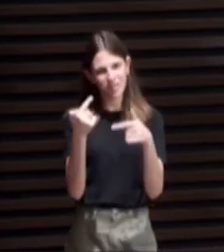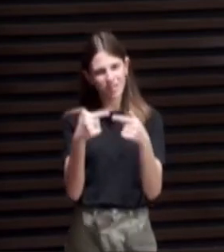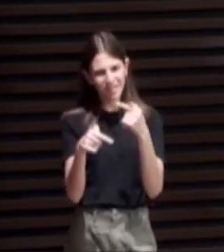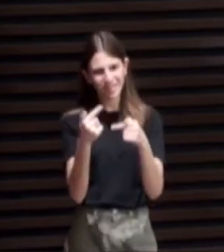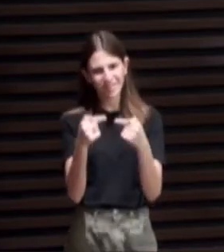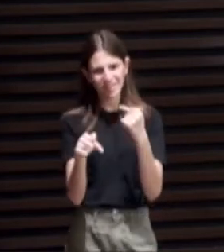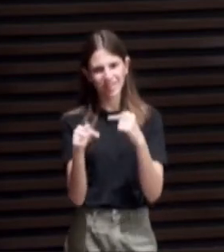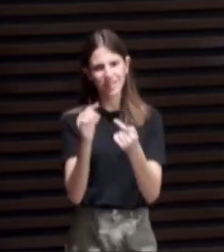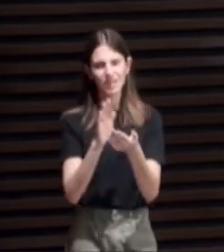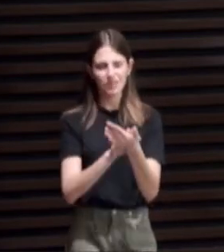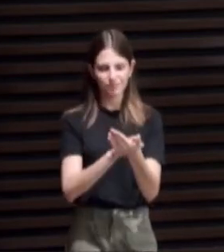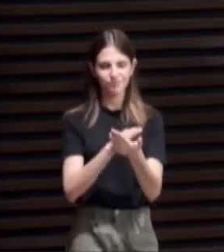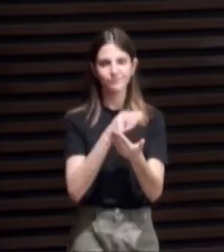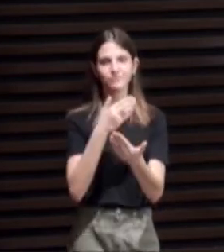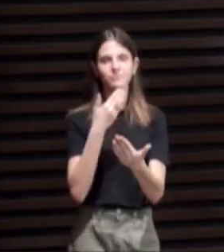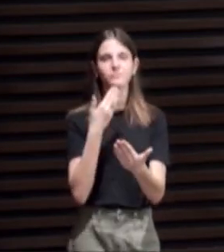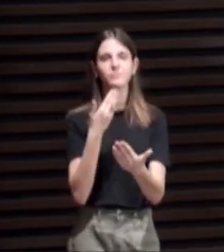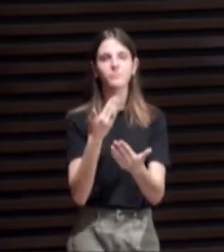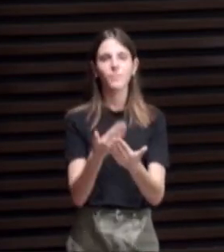interpretações que possuem